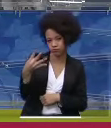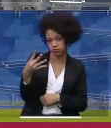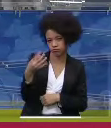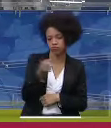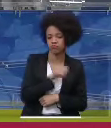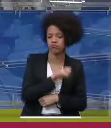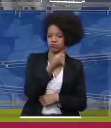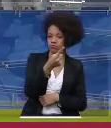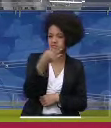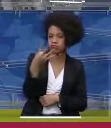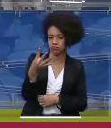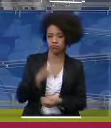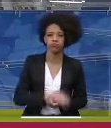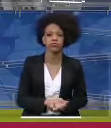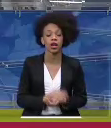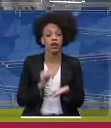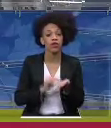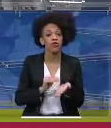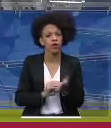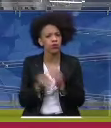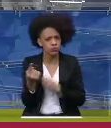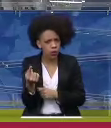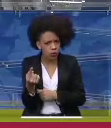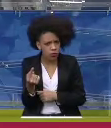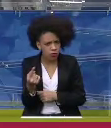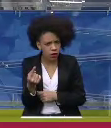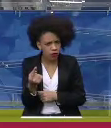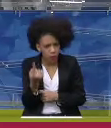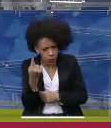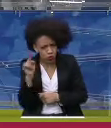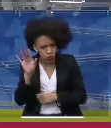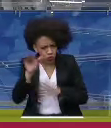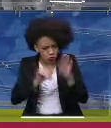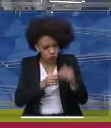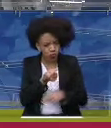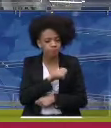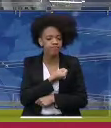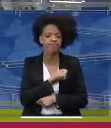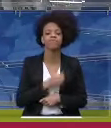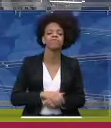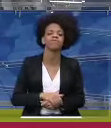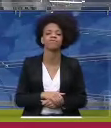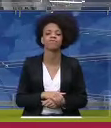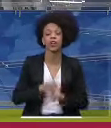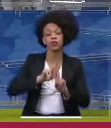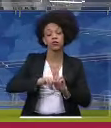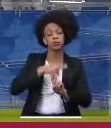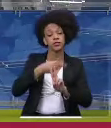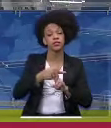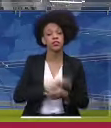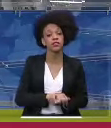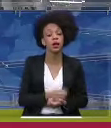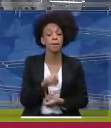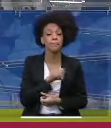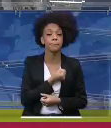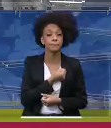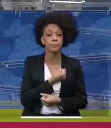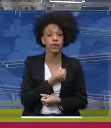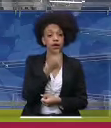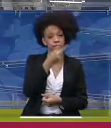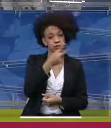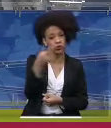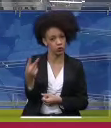14. Marrom 14. Falta um número, vamos chamar o sexto e último número do primeiro sorteio da dupla cena. Bola amarela,